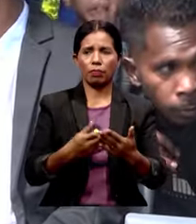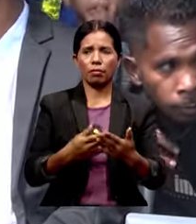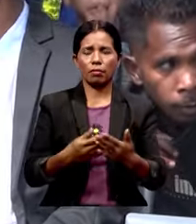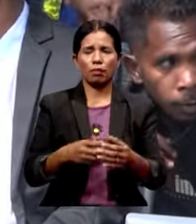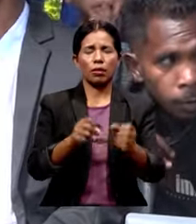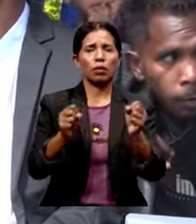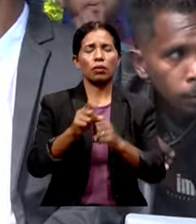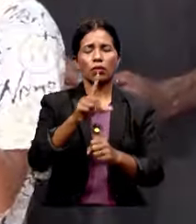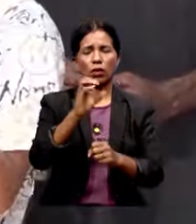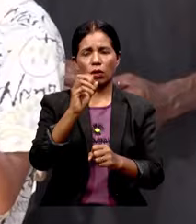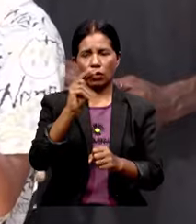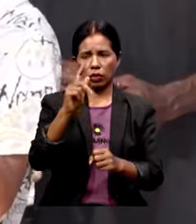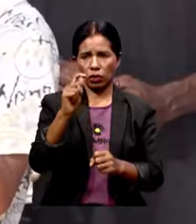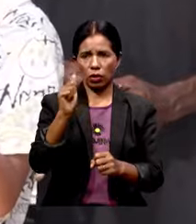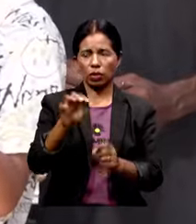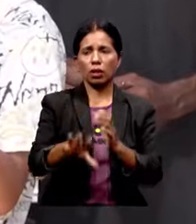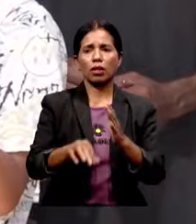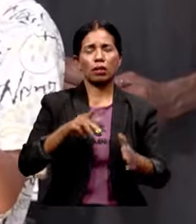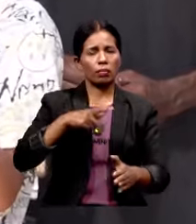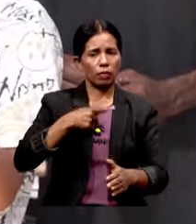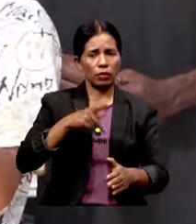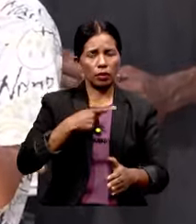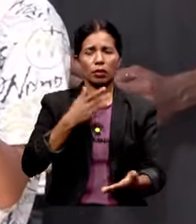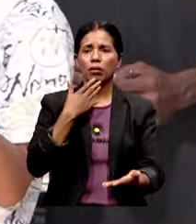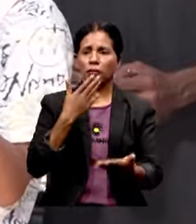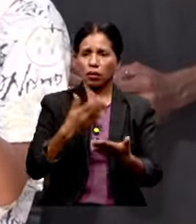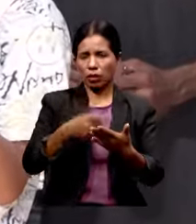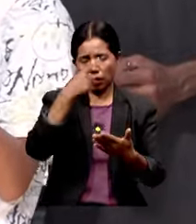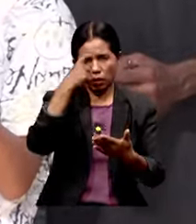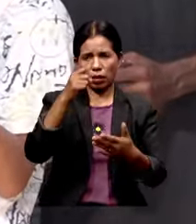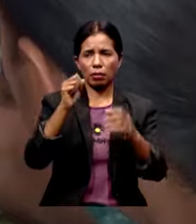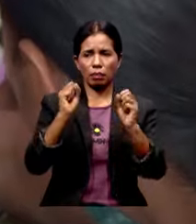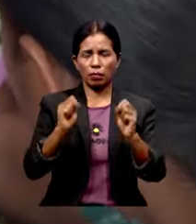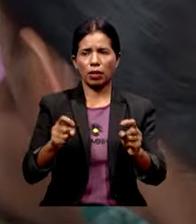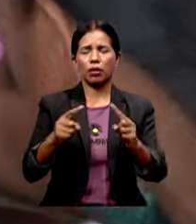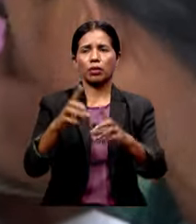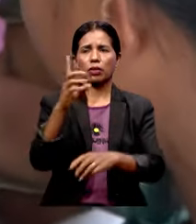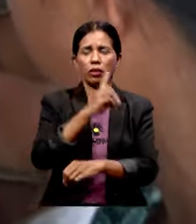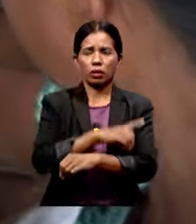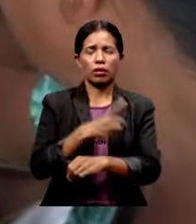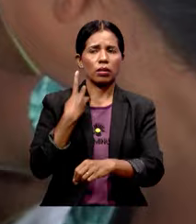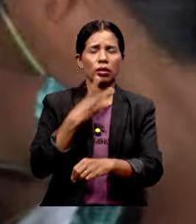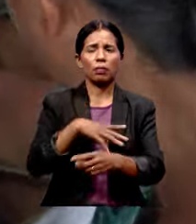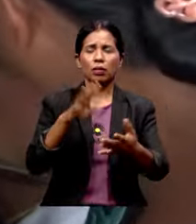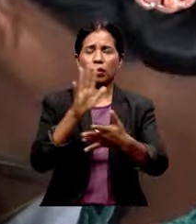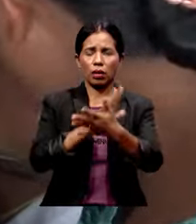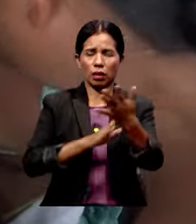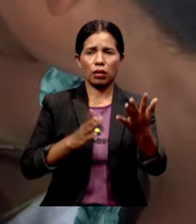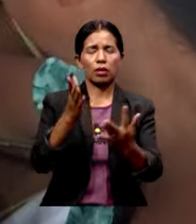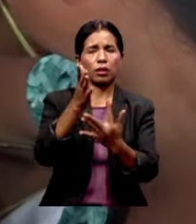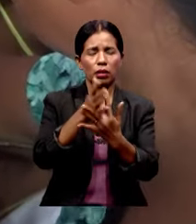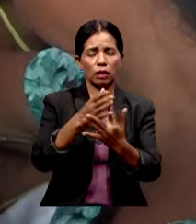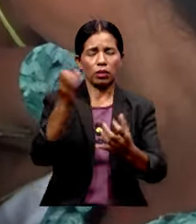Lontas, etan privilégio, tamba bele ouvin, ita bele inaugura centro de informação suku